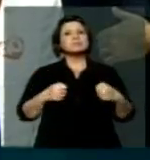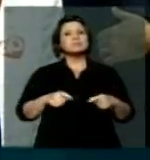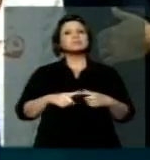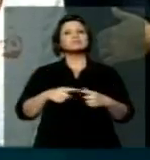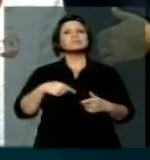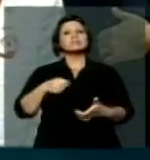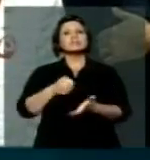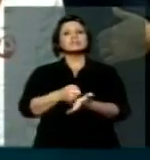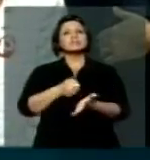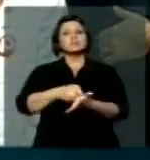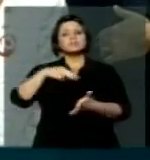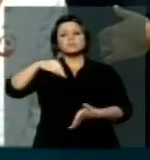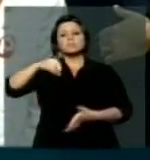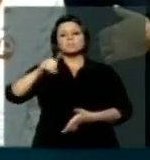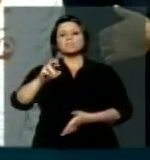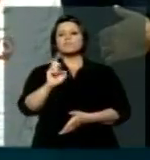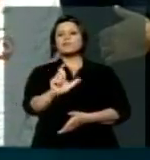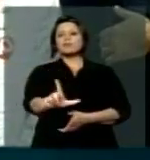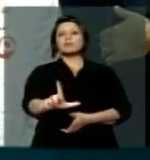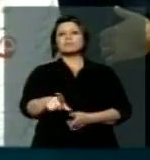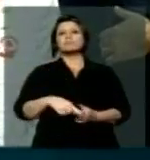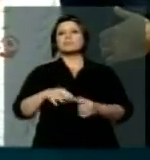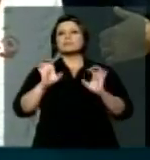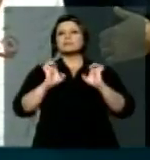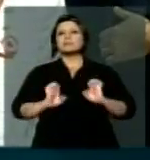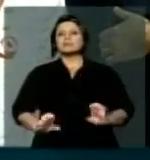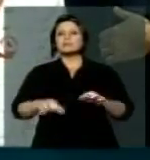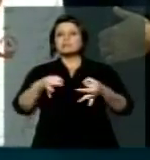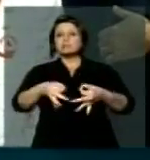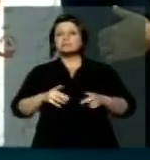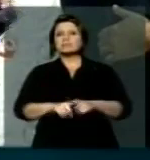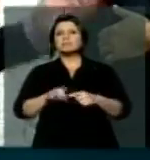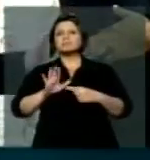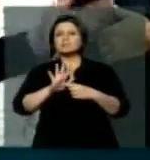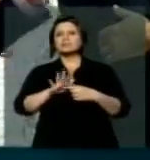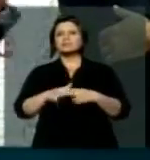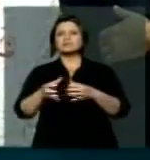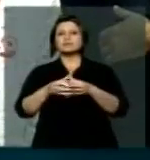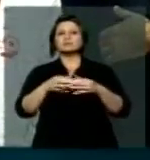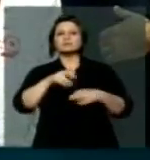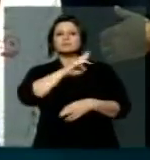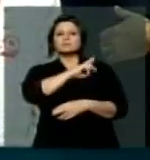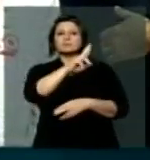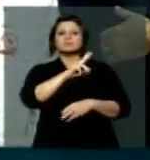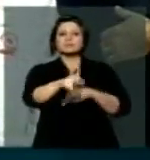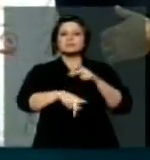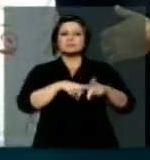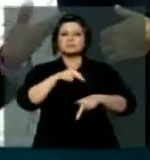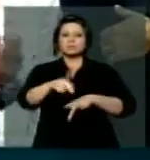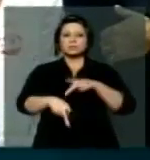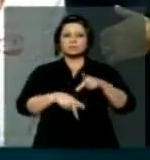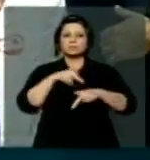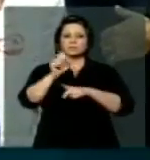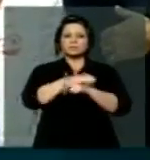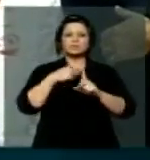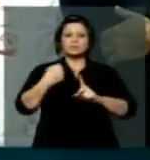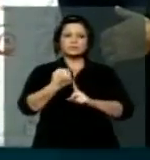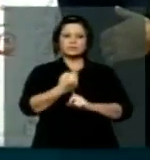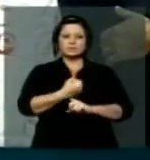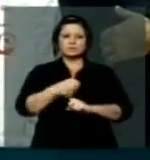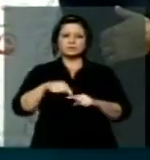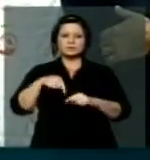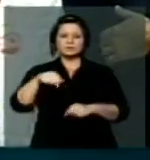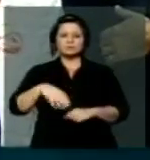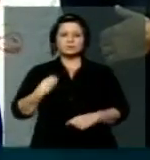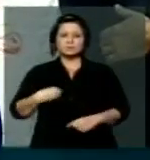ser um dever moral de todos nós que representamos parcela ou parte da sociedade